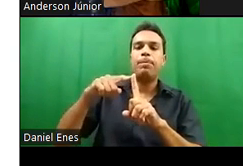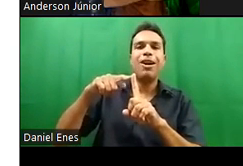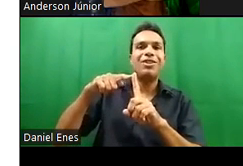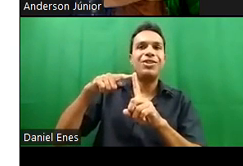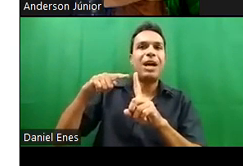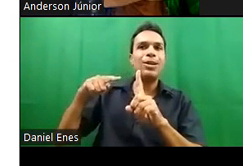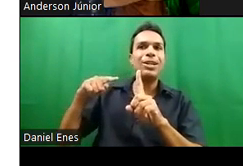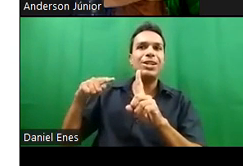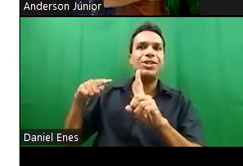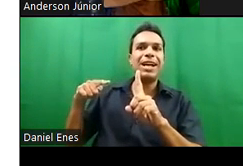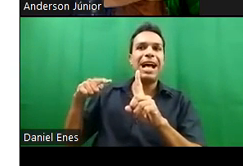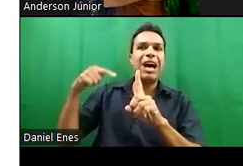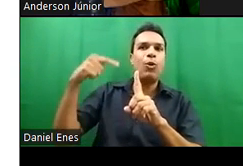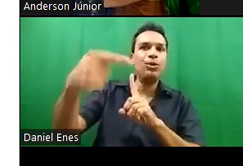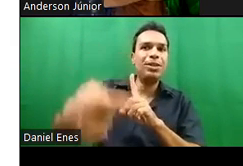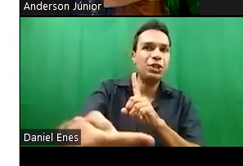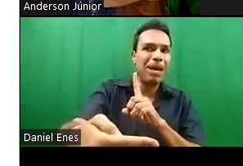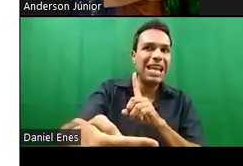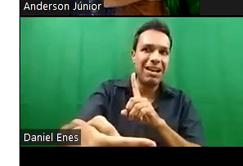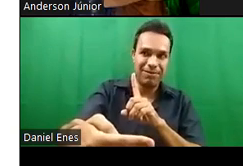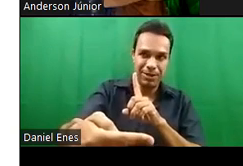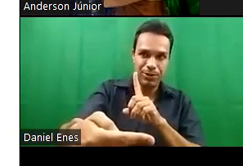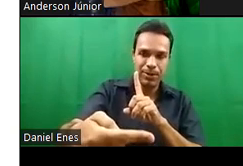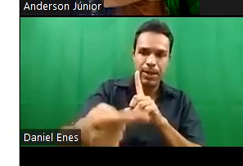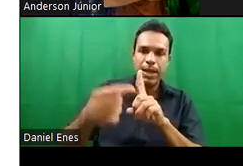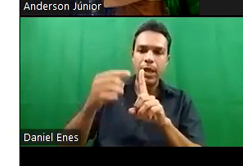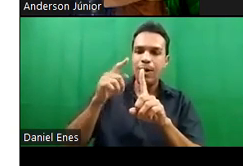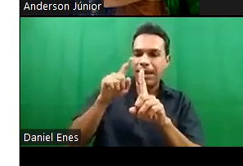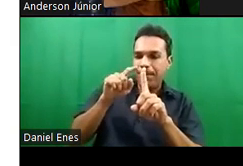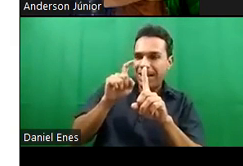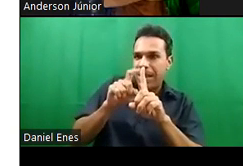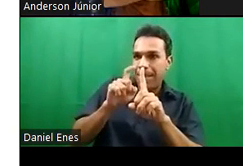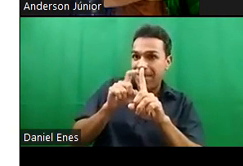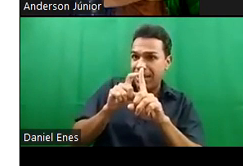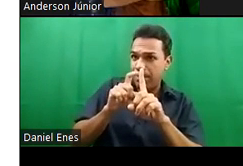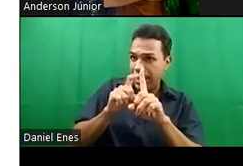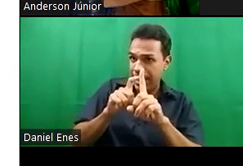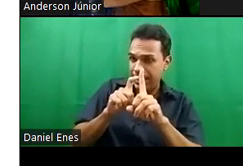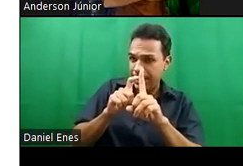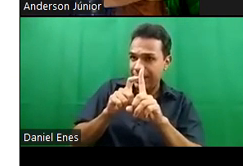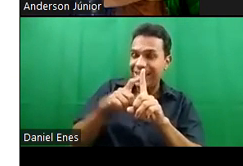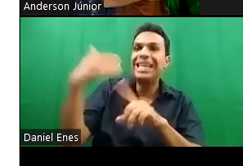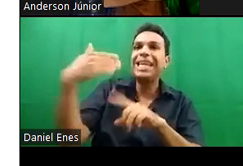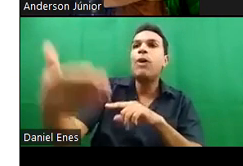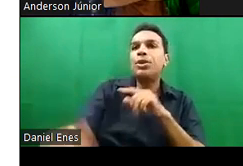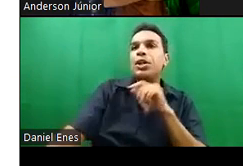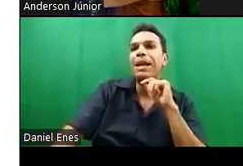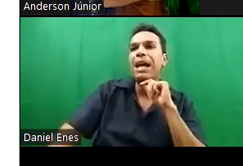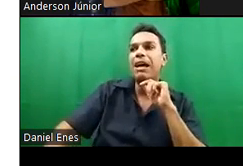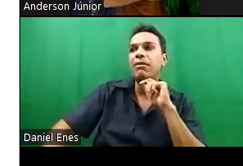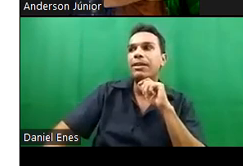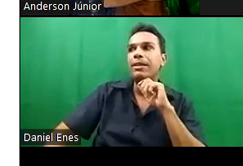que pode dar origem a outras palavras. Eu quero, a partir da palavra pedra, criar